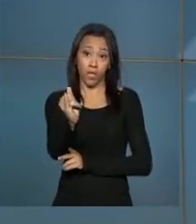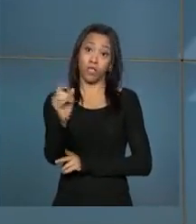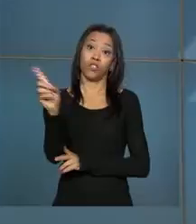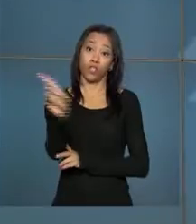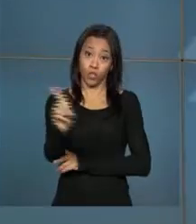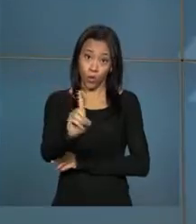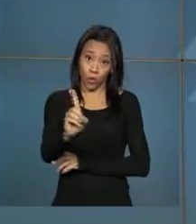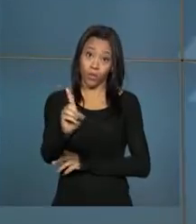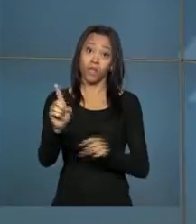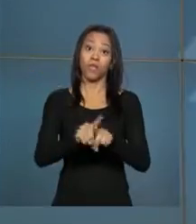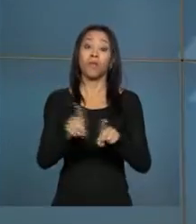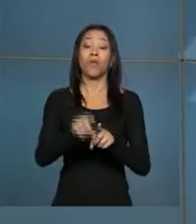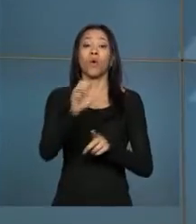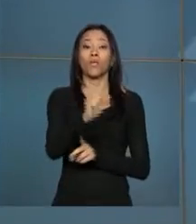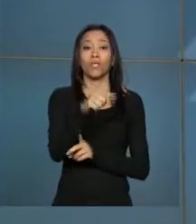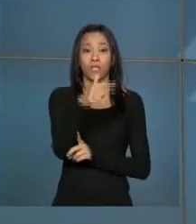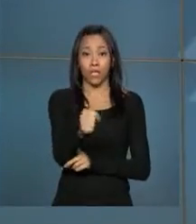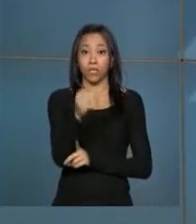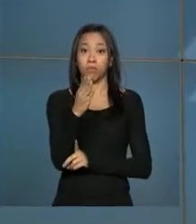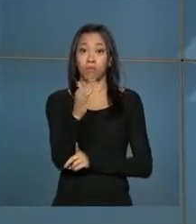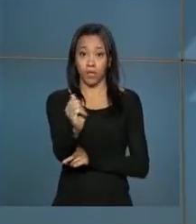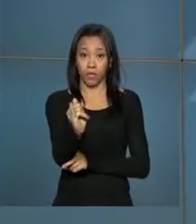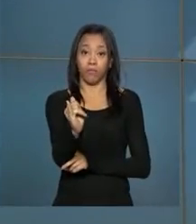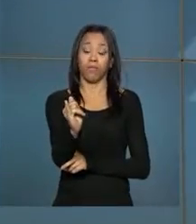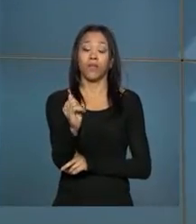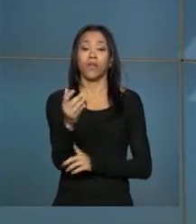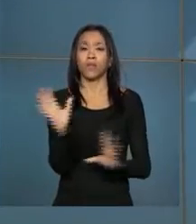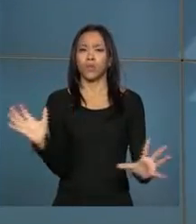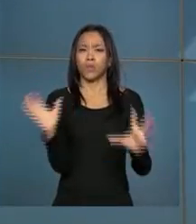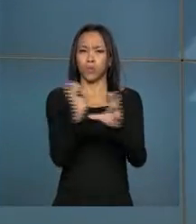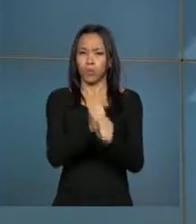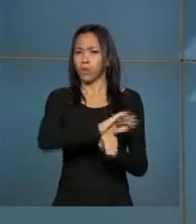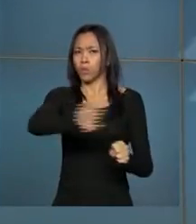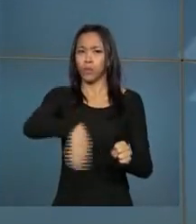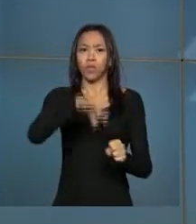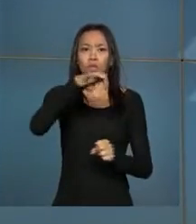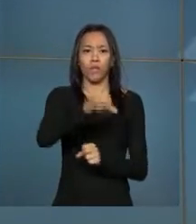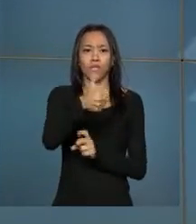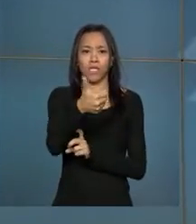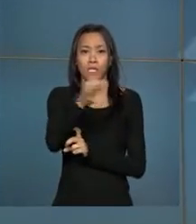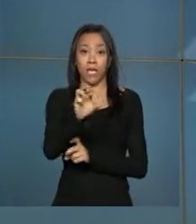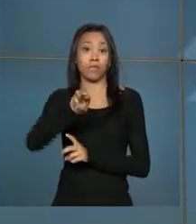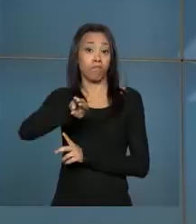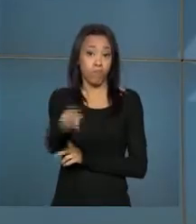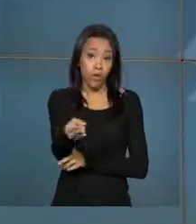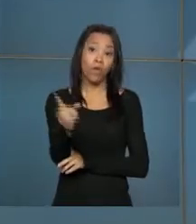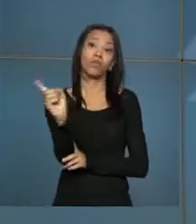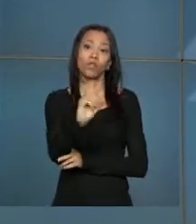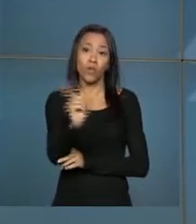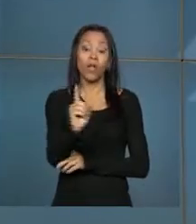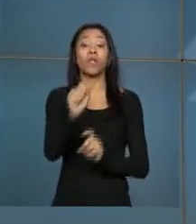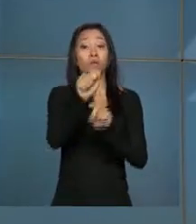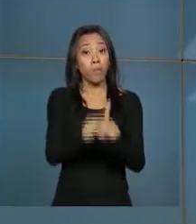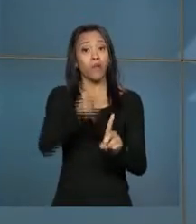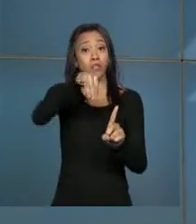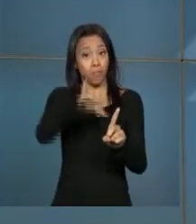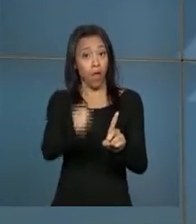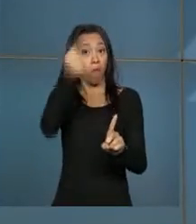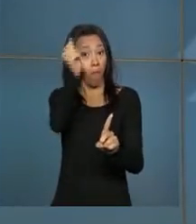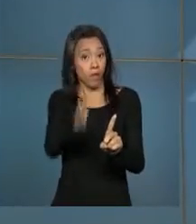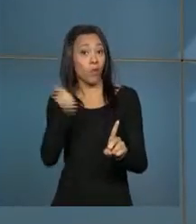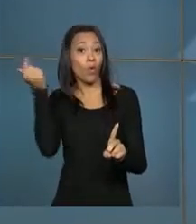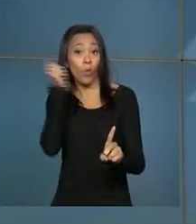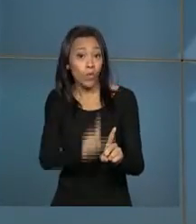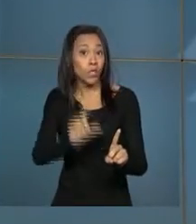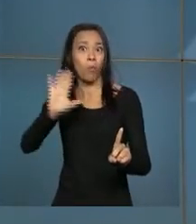87 bilhões. Um saldo positivo de mais de 910 milhões de dólares e, em maio, o Brasil alcançou